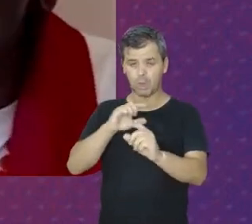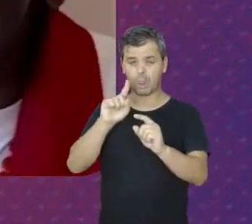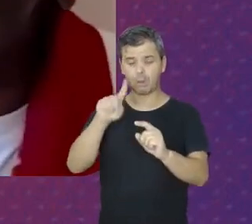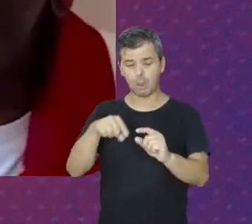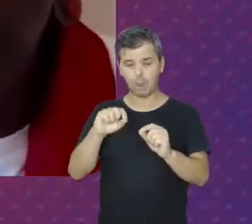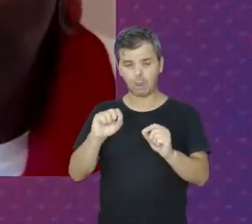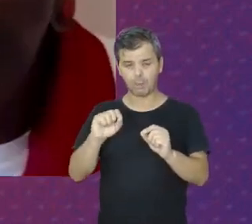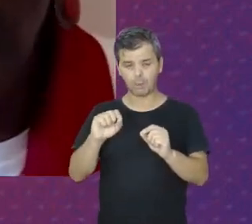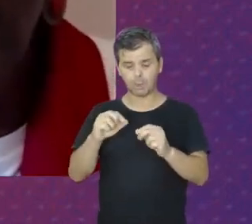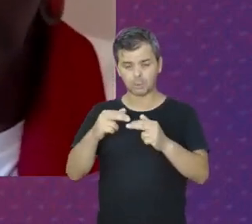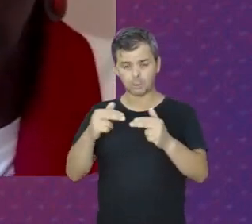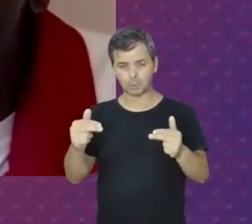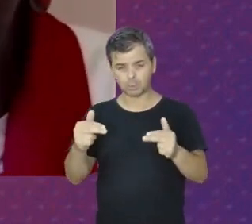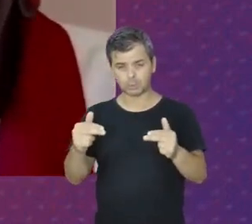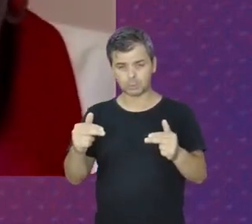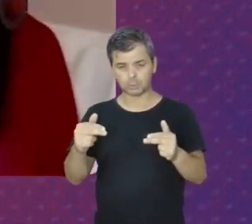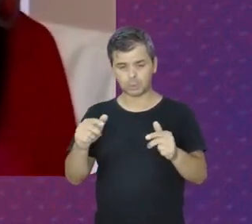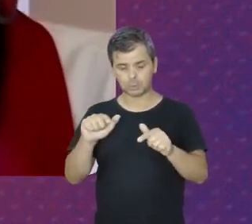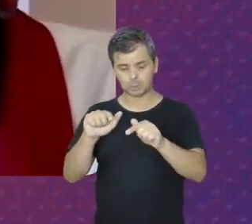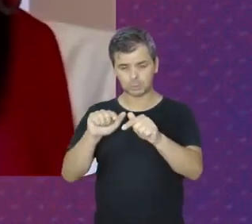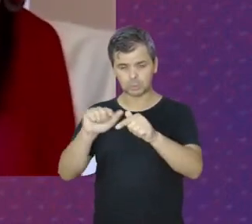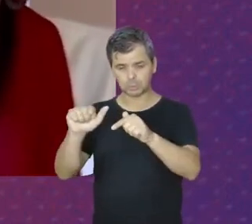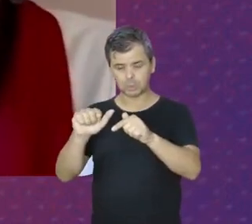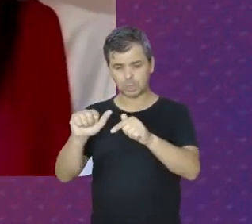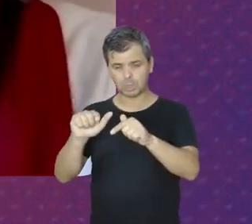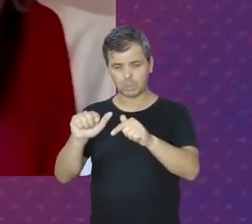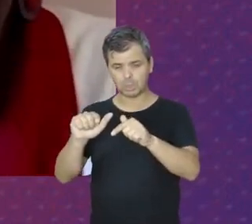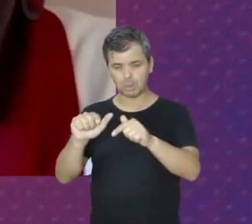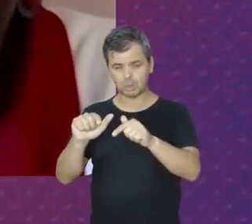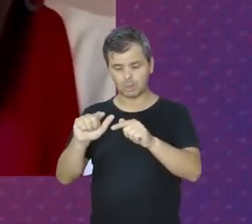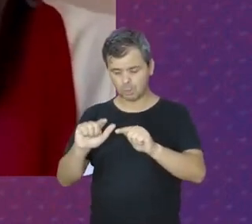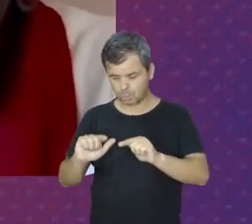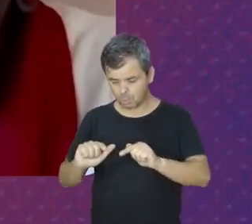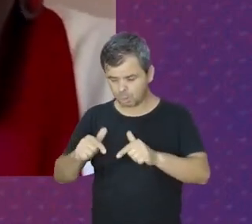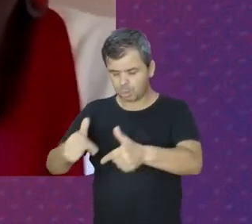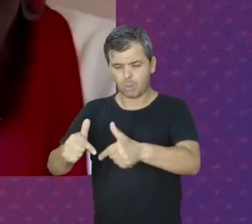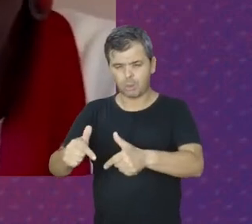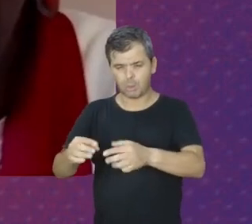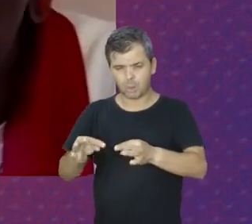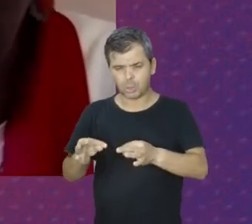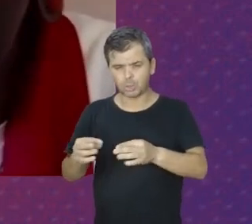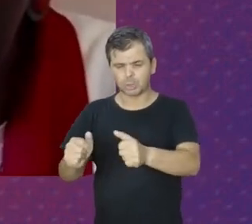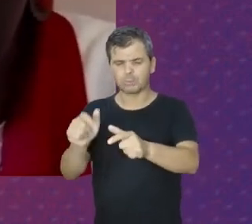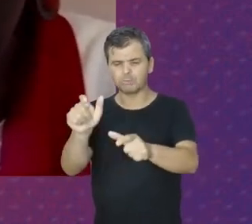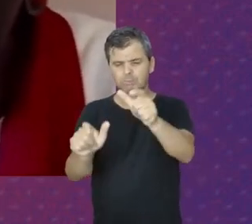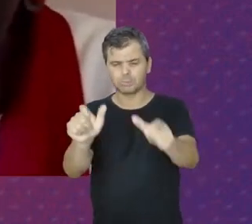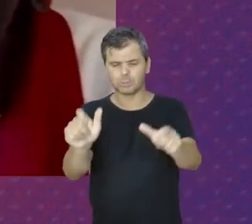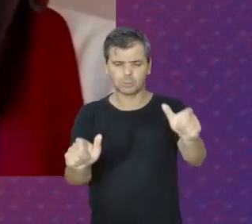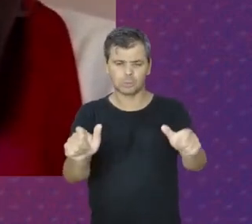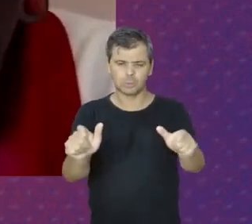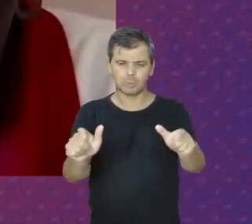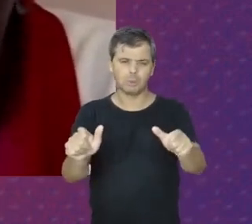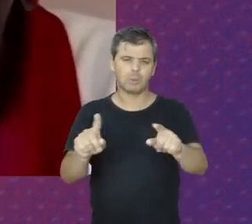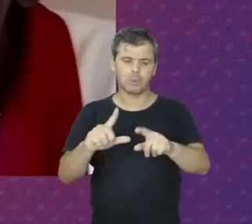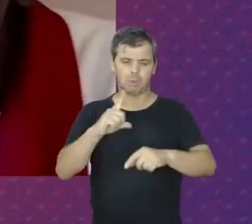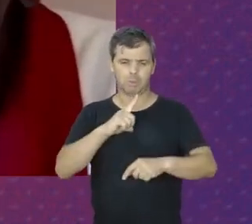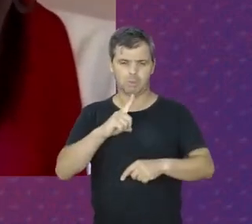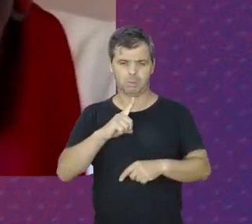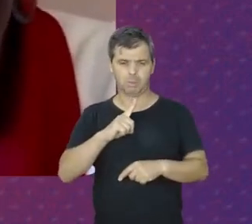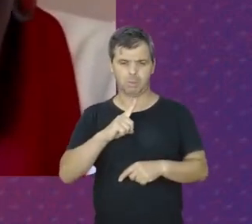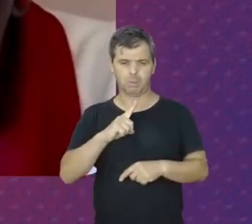é as condições de travarmos uma luta para que todo mundo possa